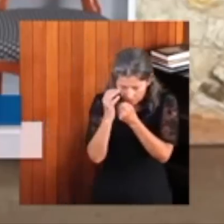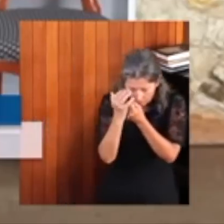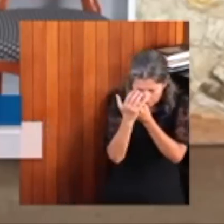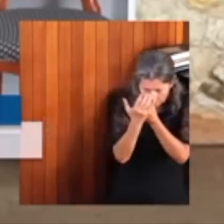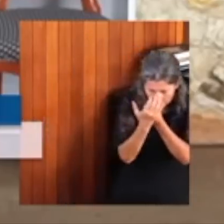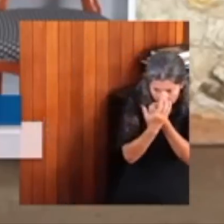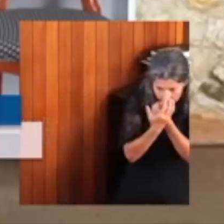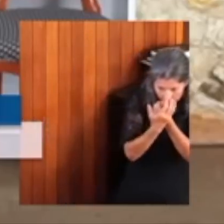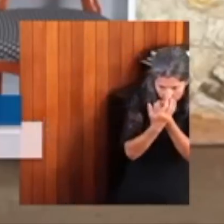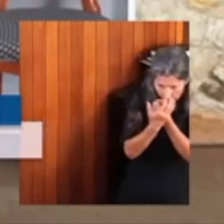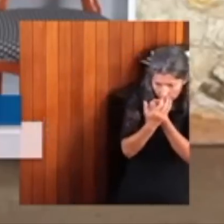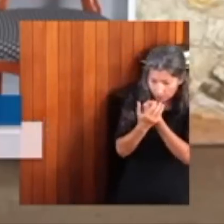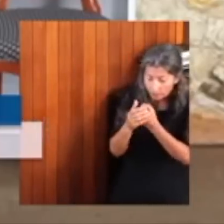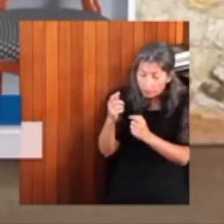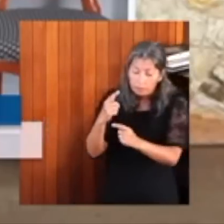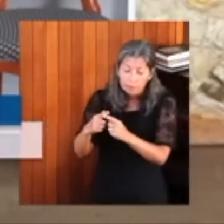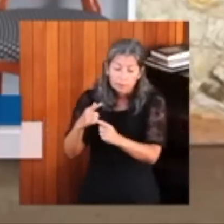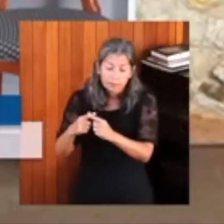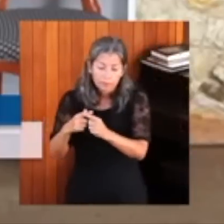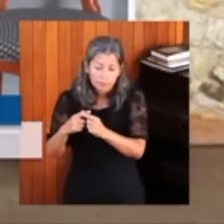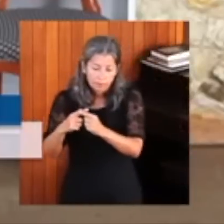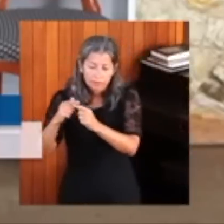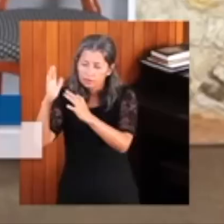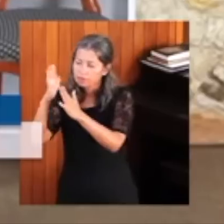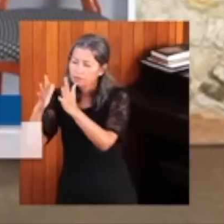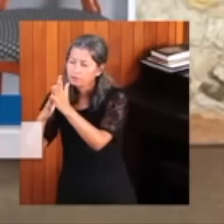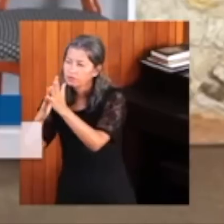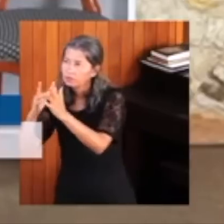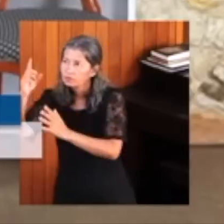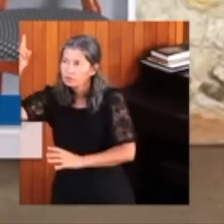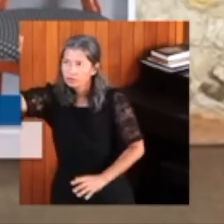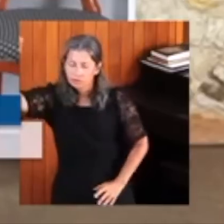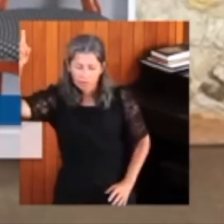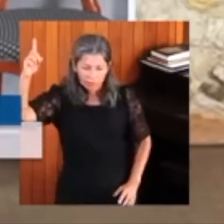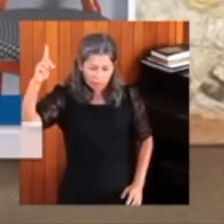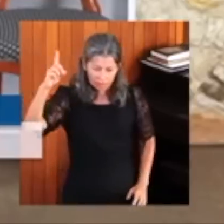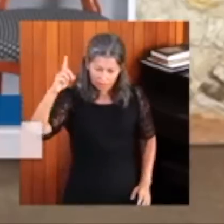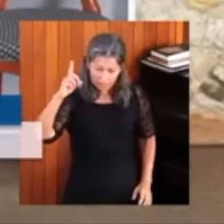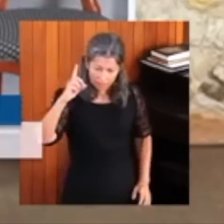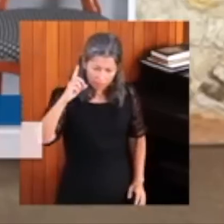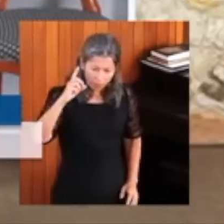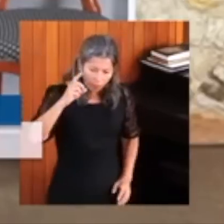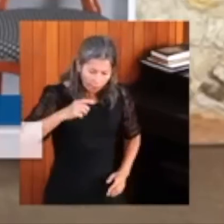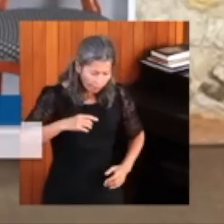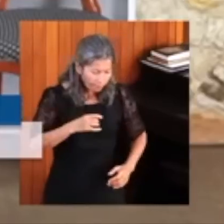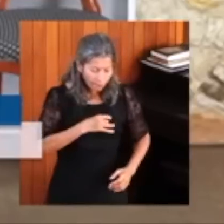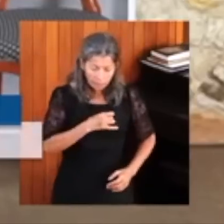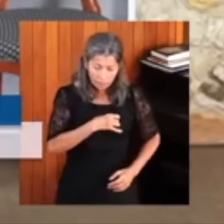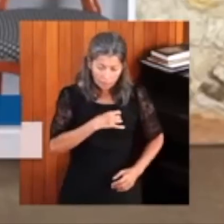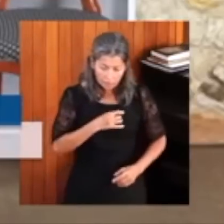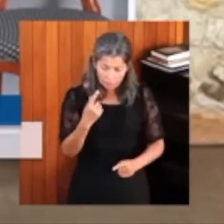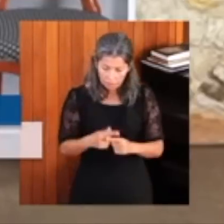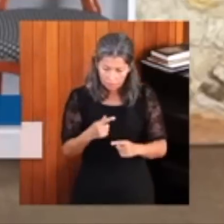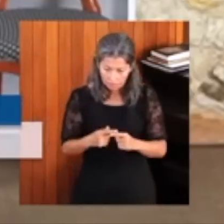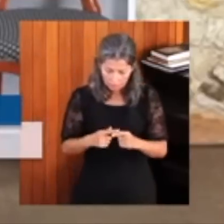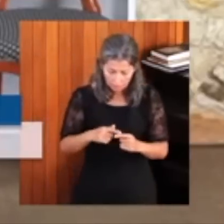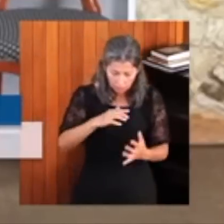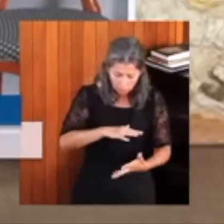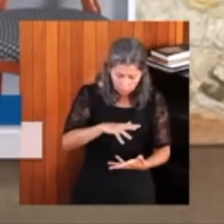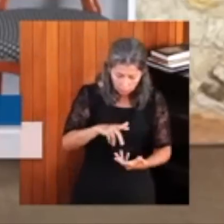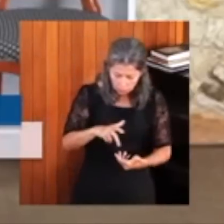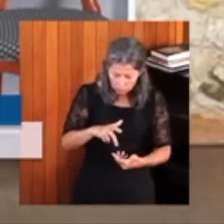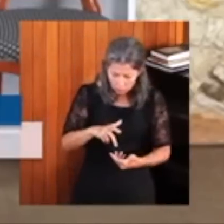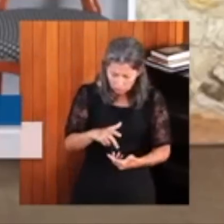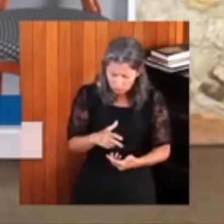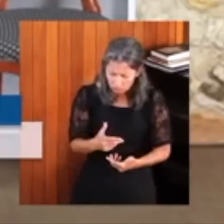nos penhascos dos montes, e disseram aos montes e rochedos: caiam sobre nós e nos escondam na face daquele que está sentado